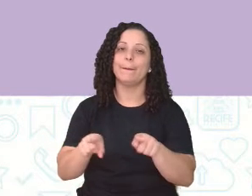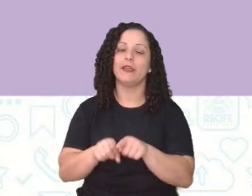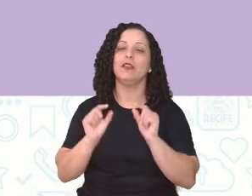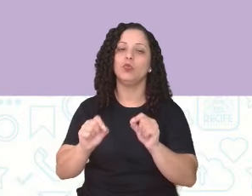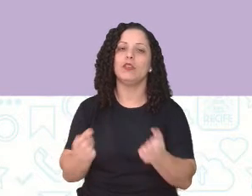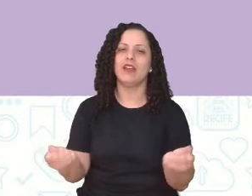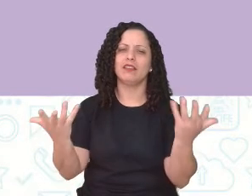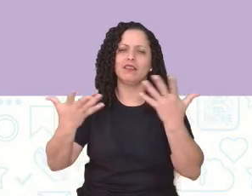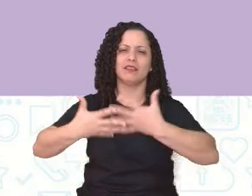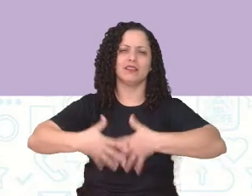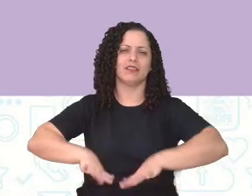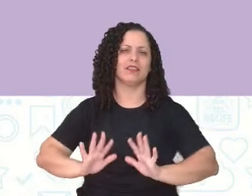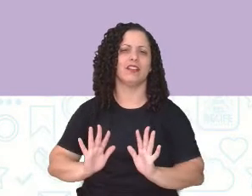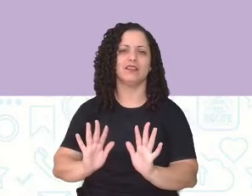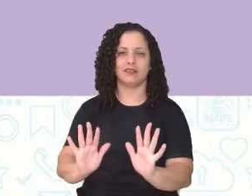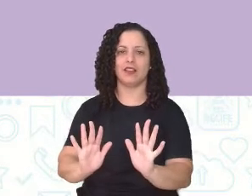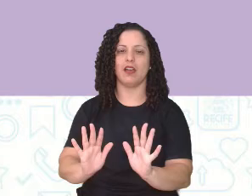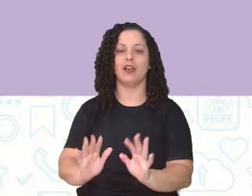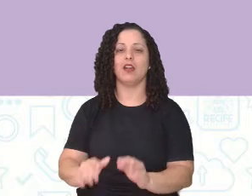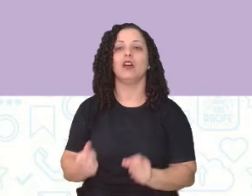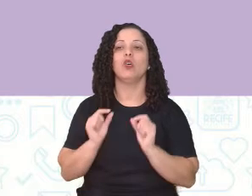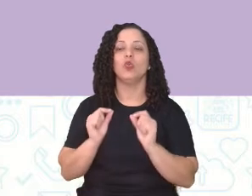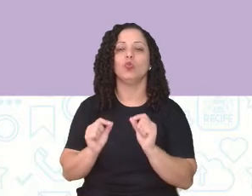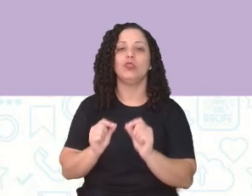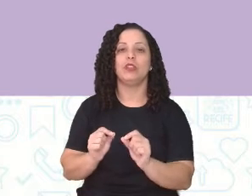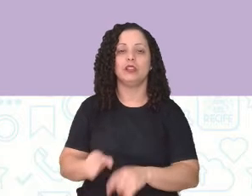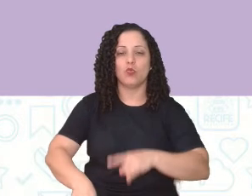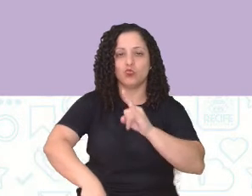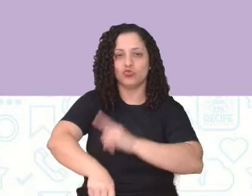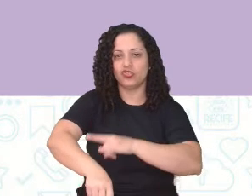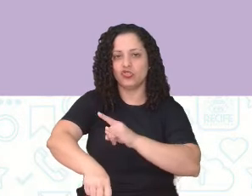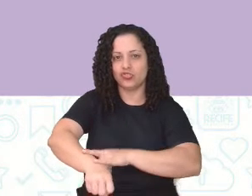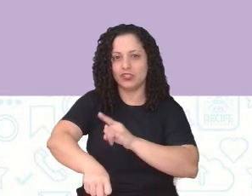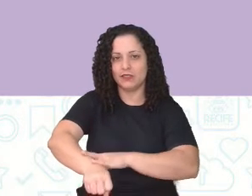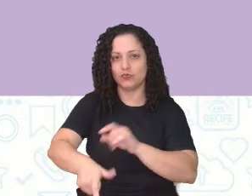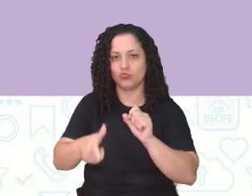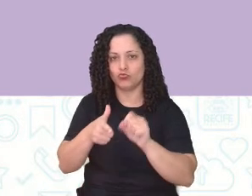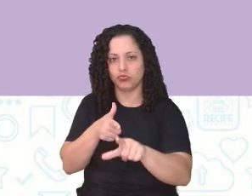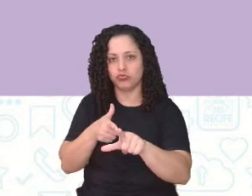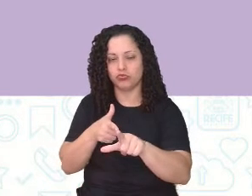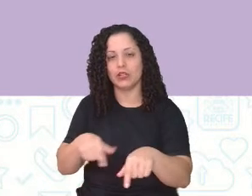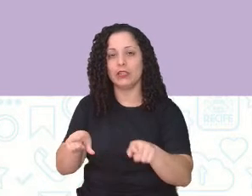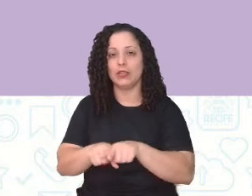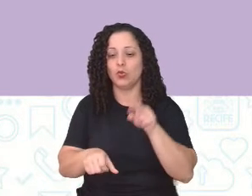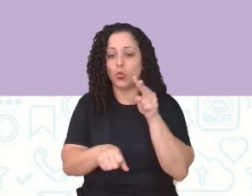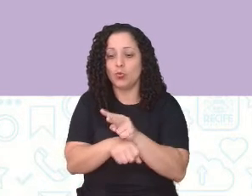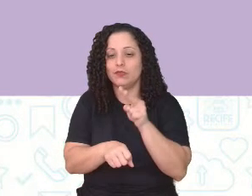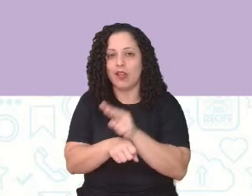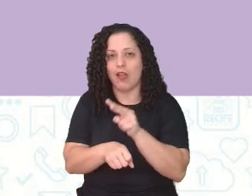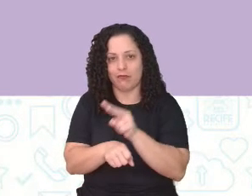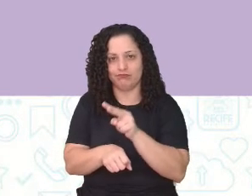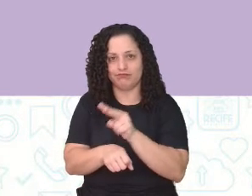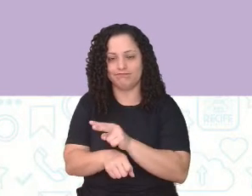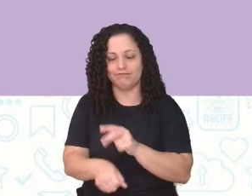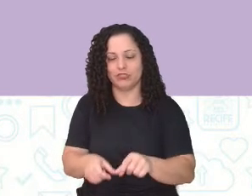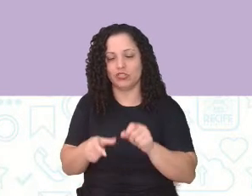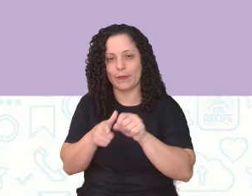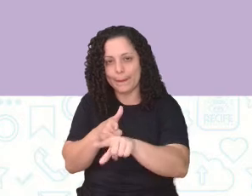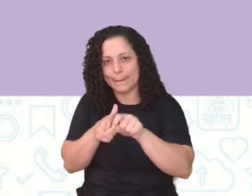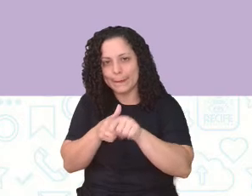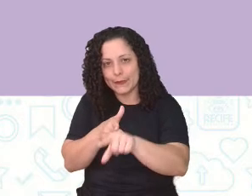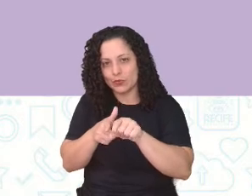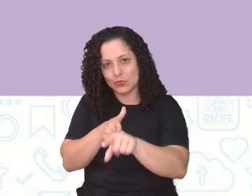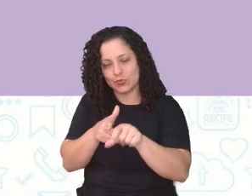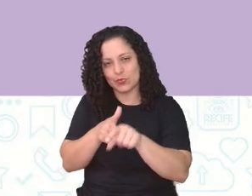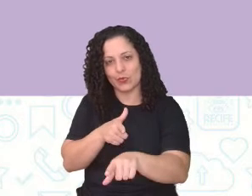neutralizar a ação da urina e proteger os espermatozoides. e além de ajudar seu movimento até a